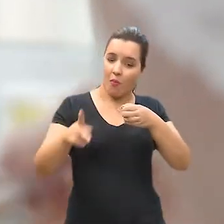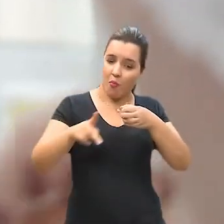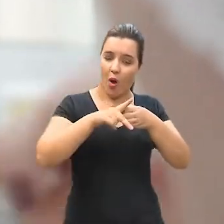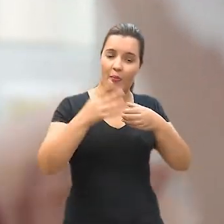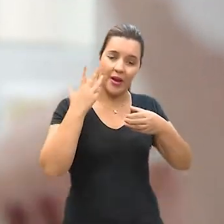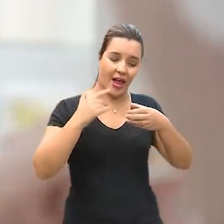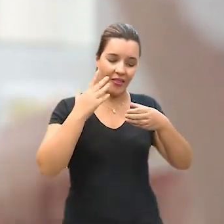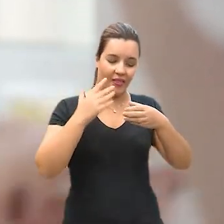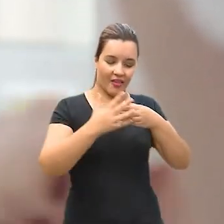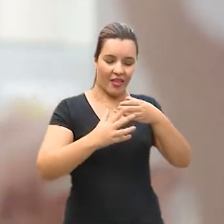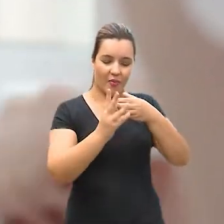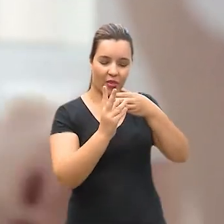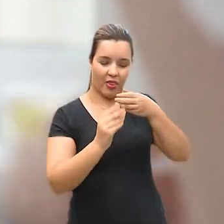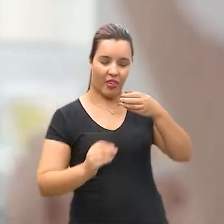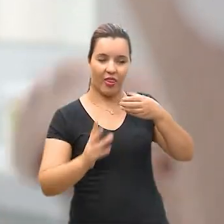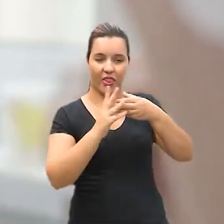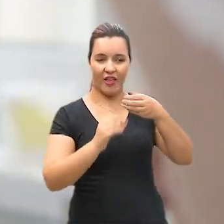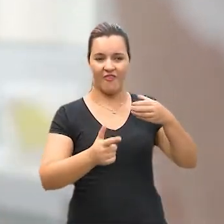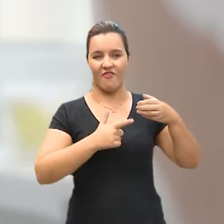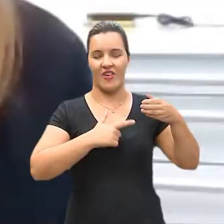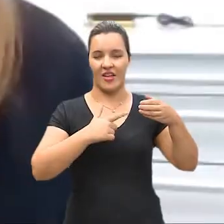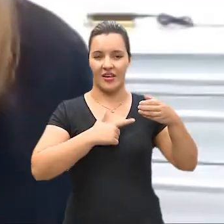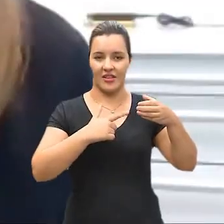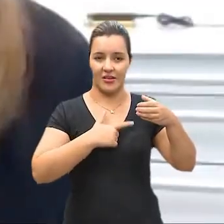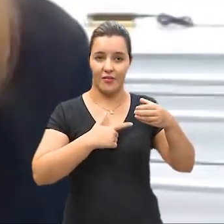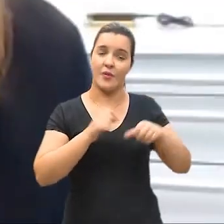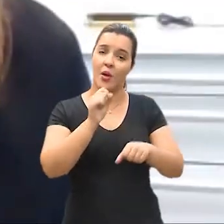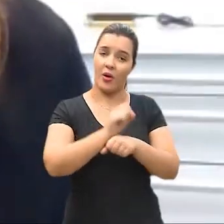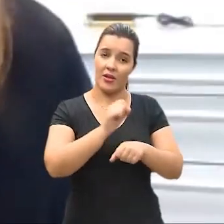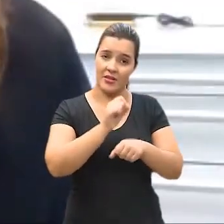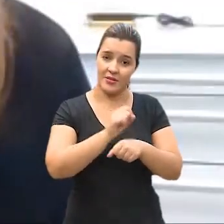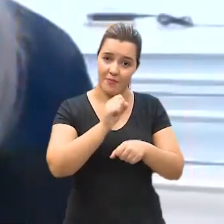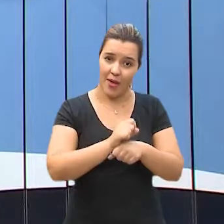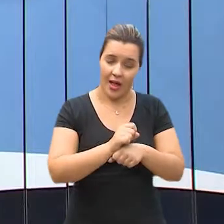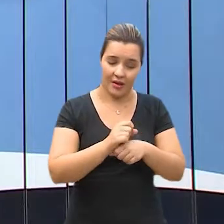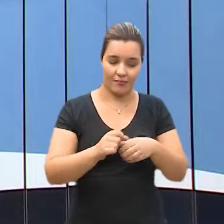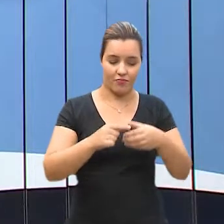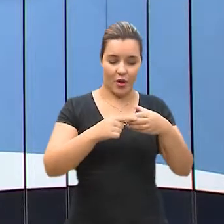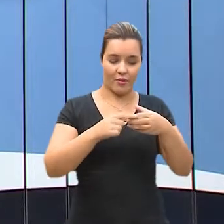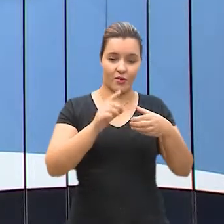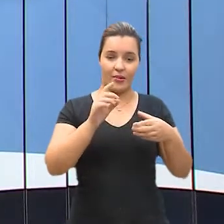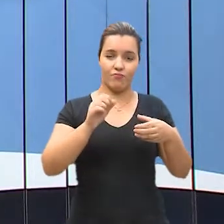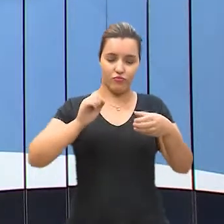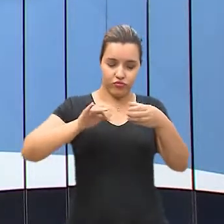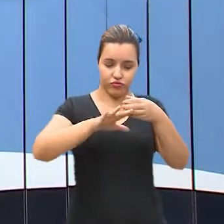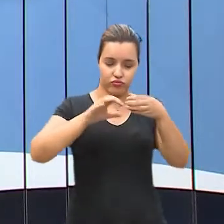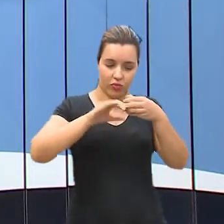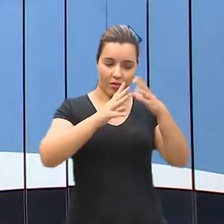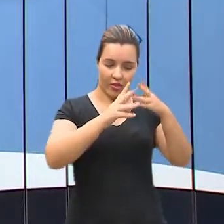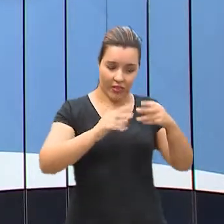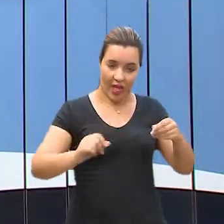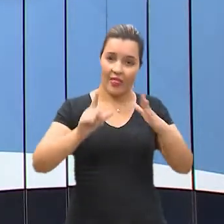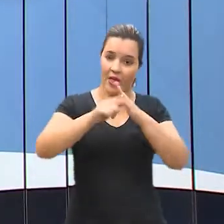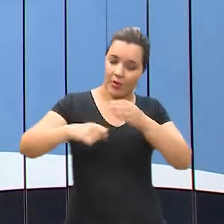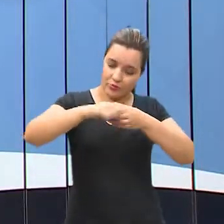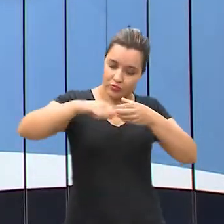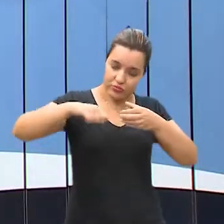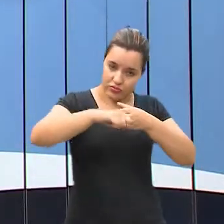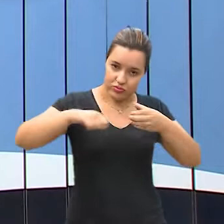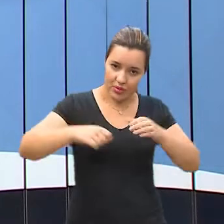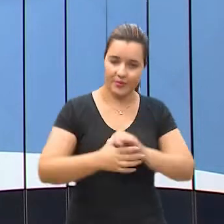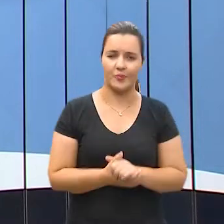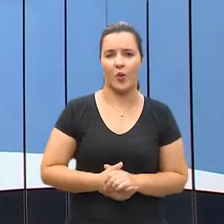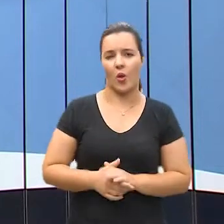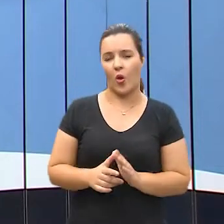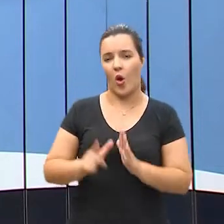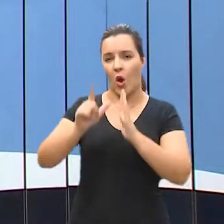Pode ocasionar em desgaste precoce, coisa que não precisaria, dá para evitar. Outra dúvida que eu tenho é sobre os enxaguantes bucais,